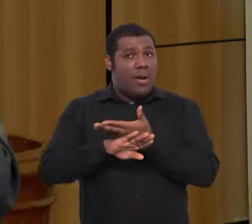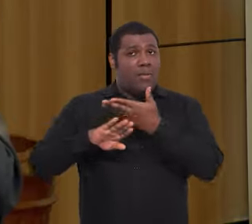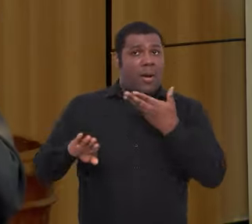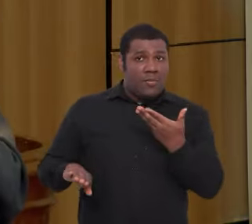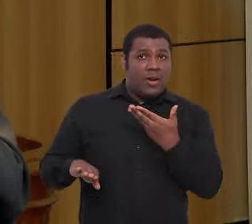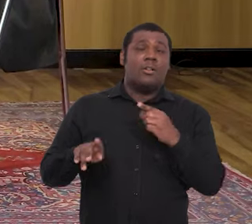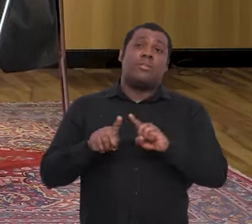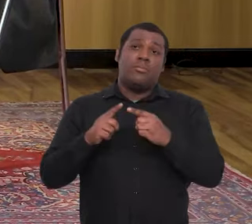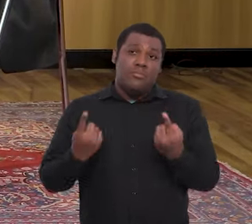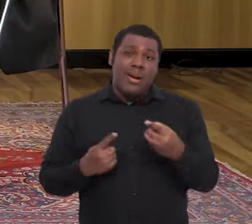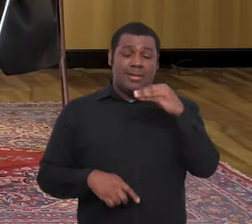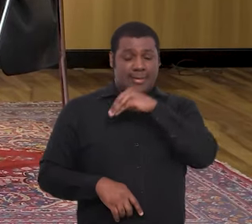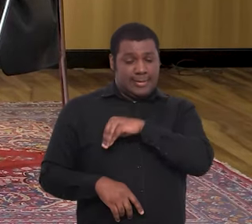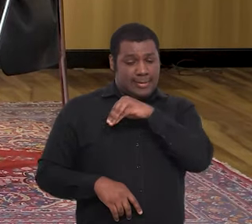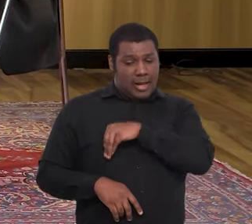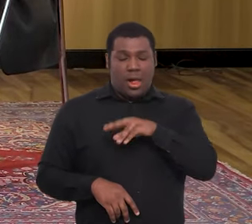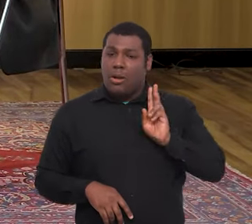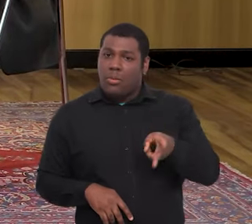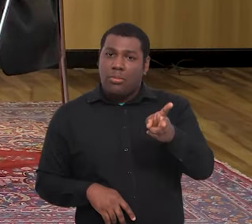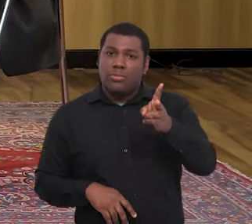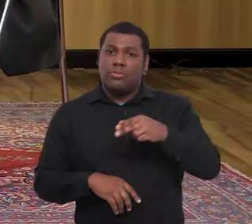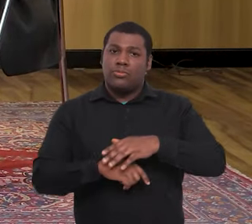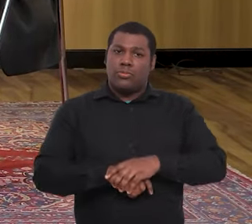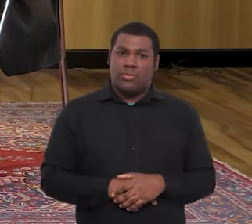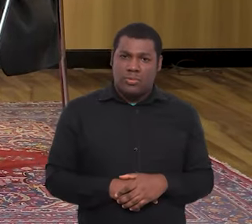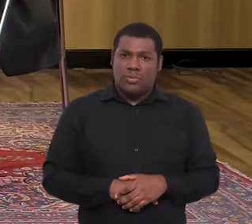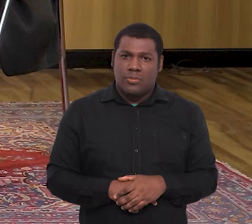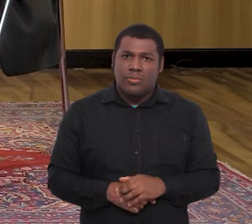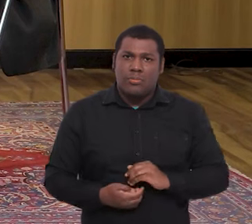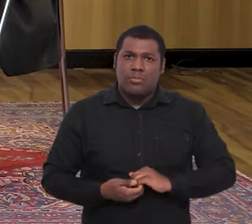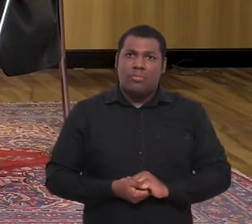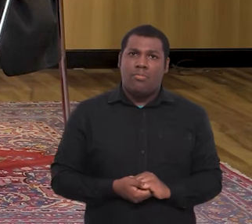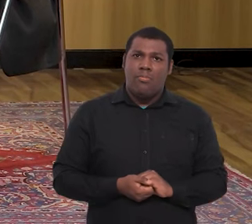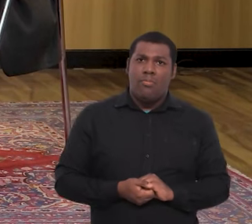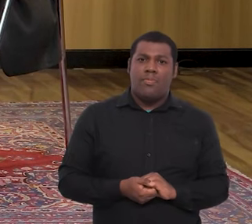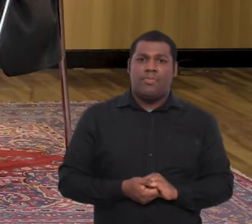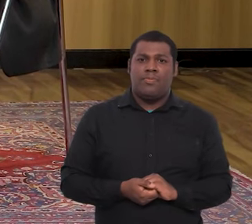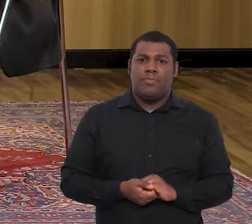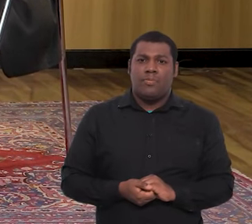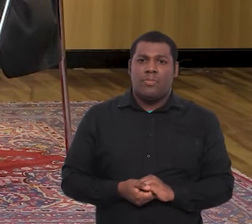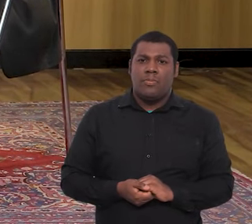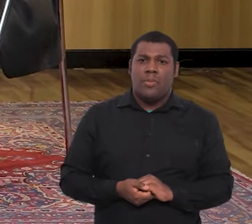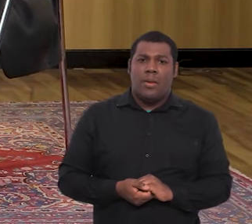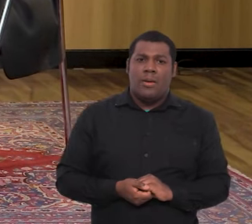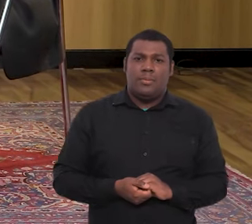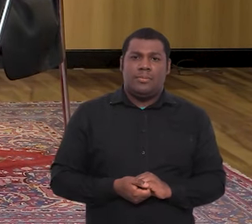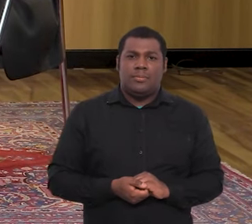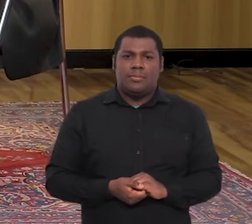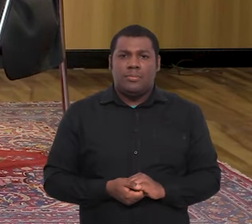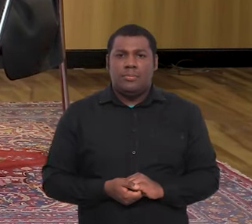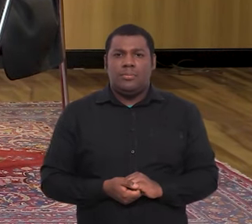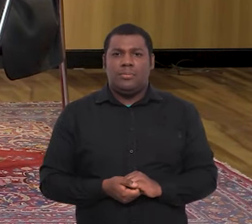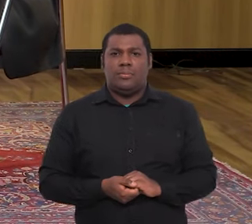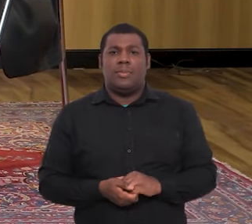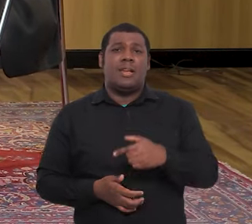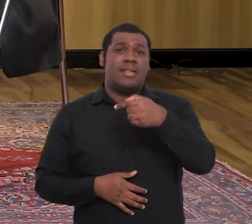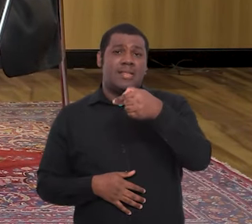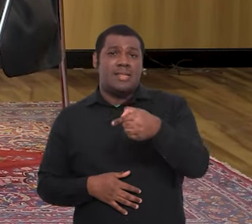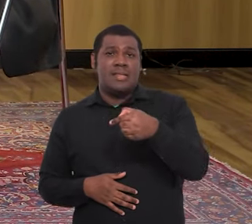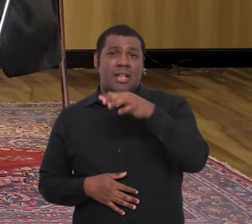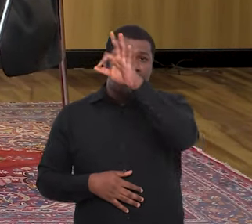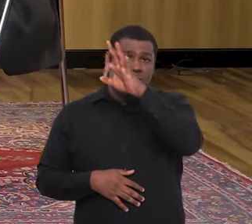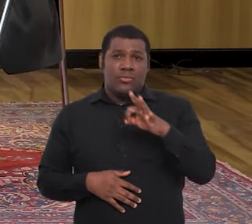que a Previdência traz ao custo de 7,5 por relação ao salário mínimo né